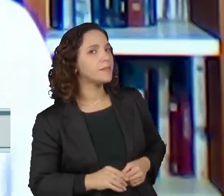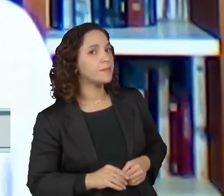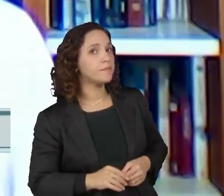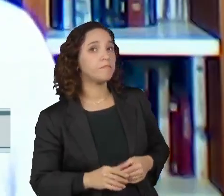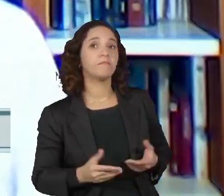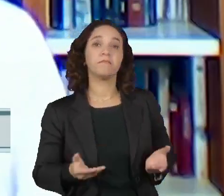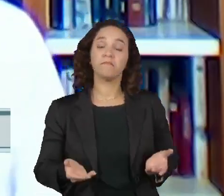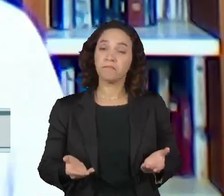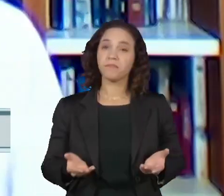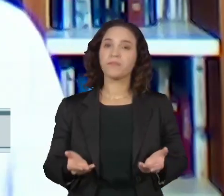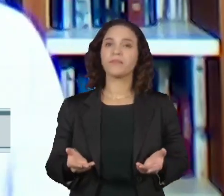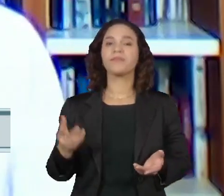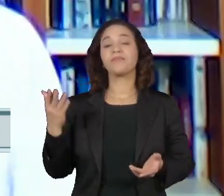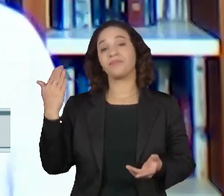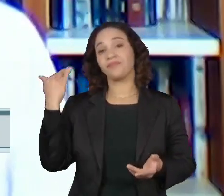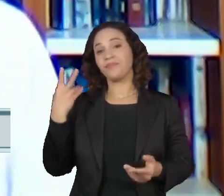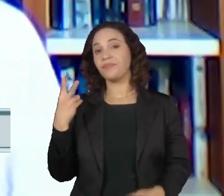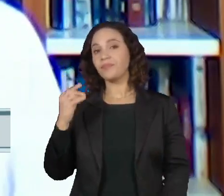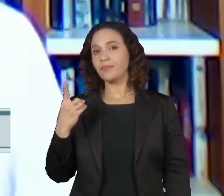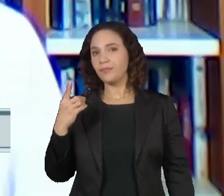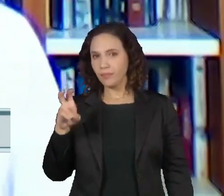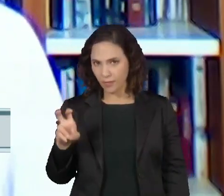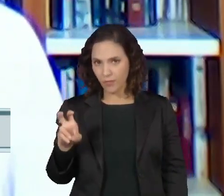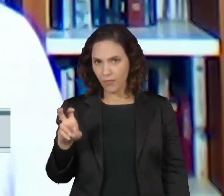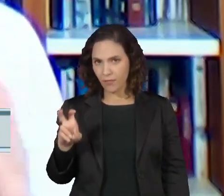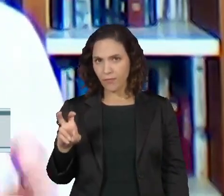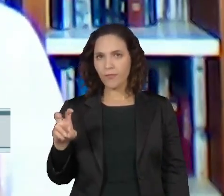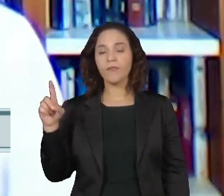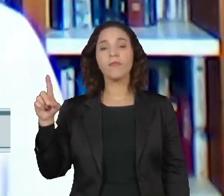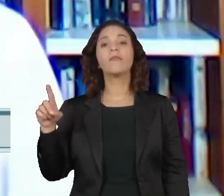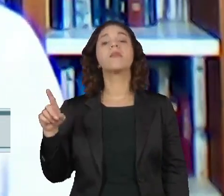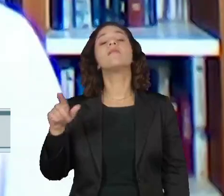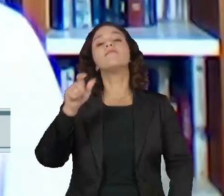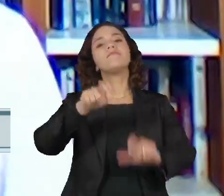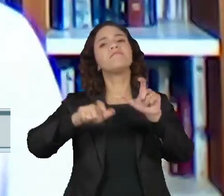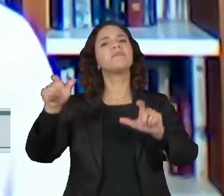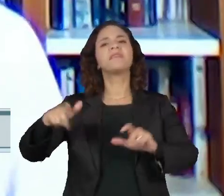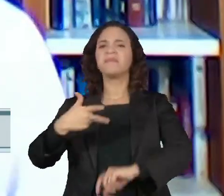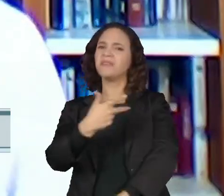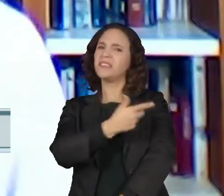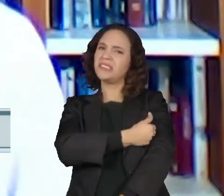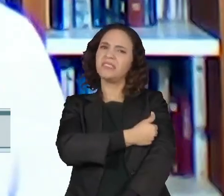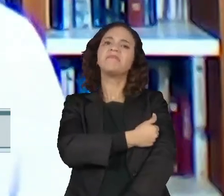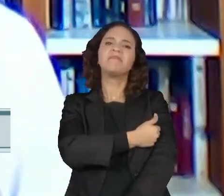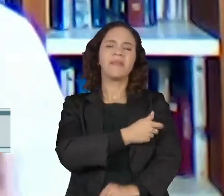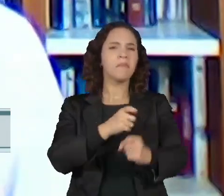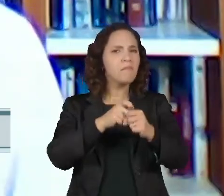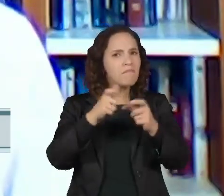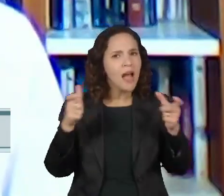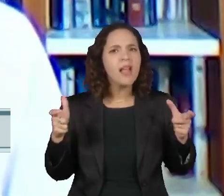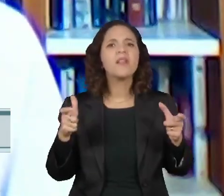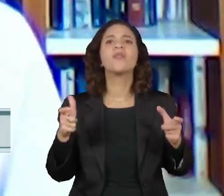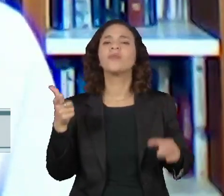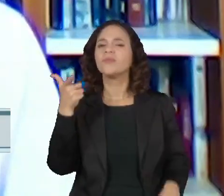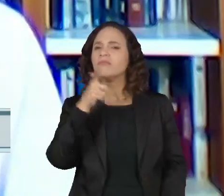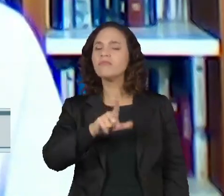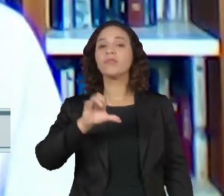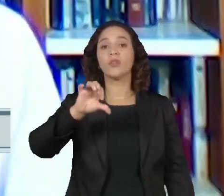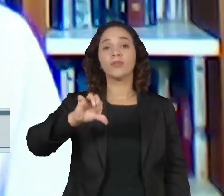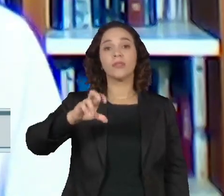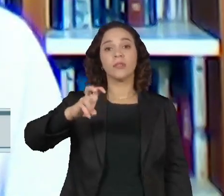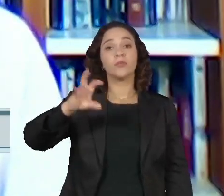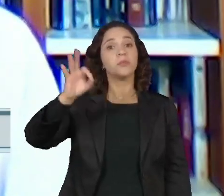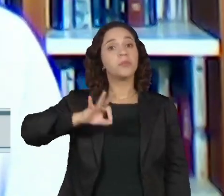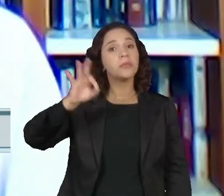até 2015 a gente tinha uma cobertura exemplar, a maioria das cidades a gente tinha mais de 90%